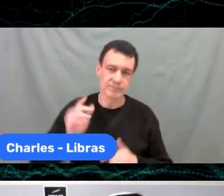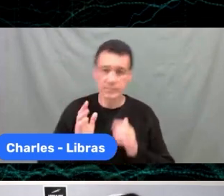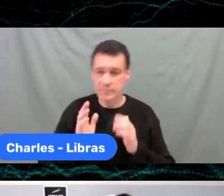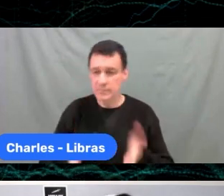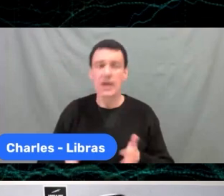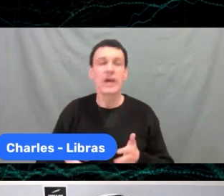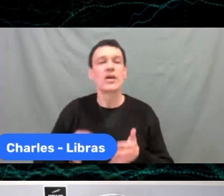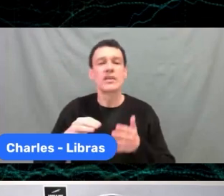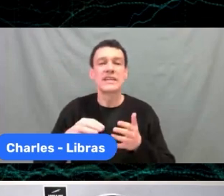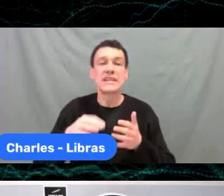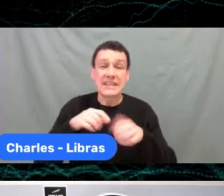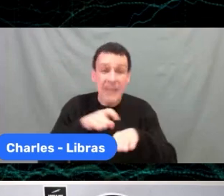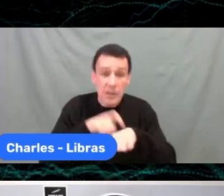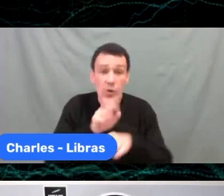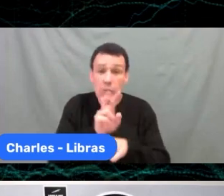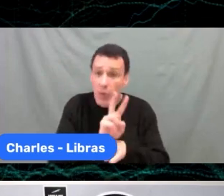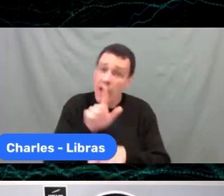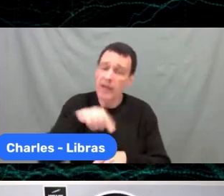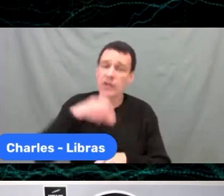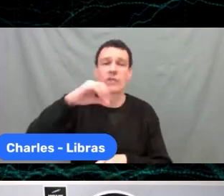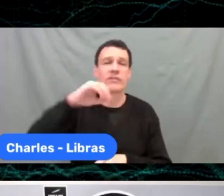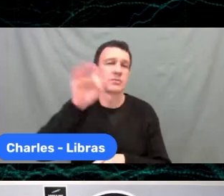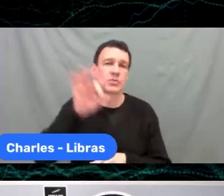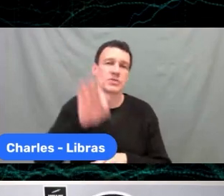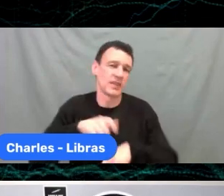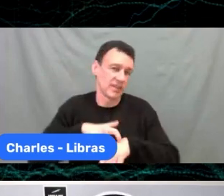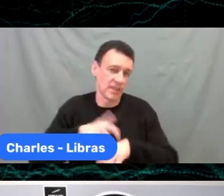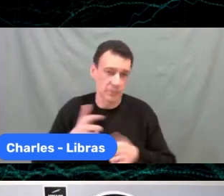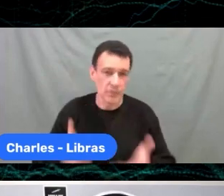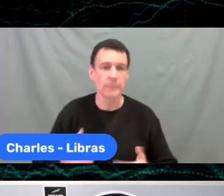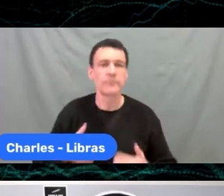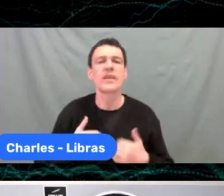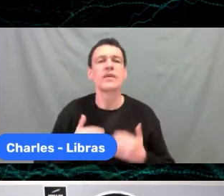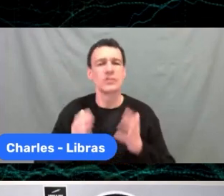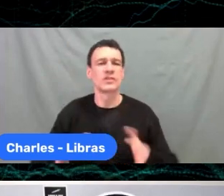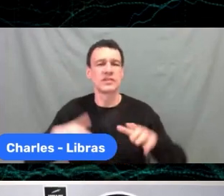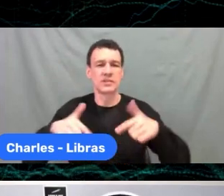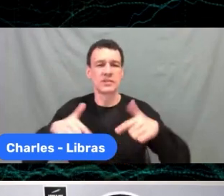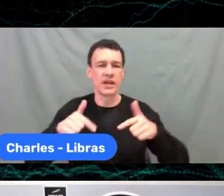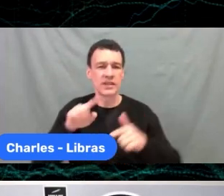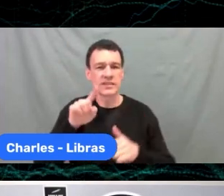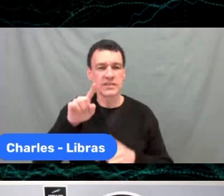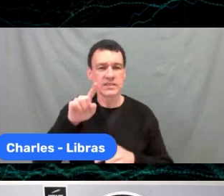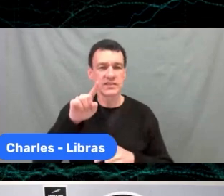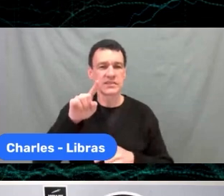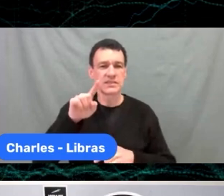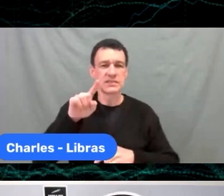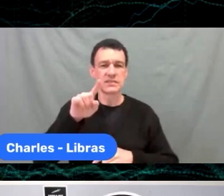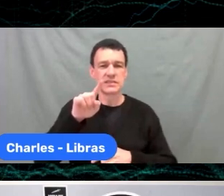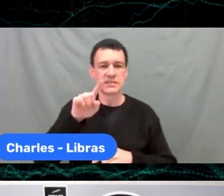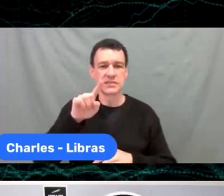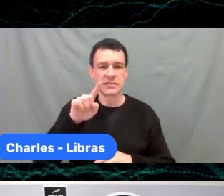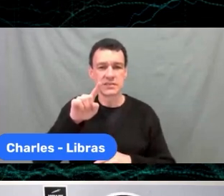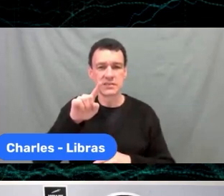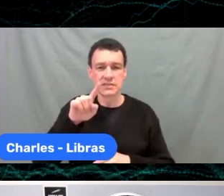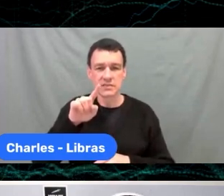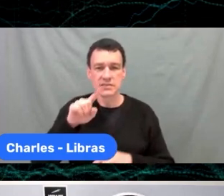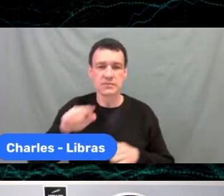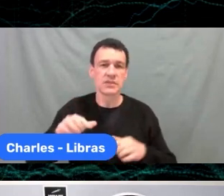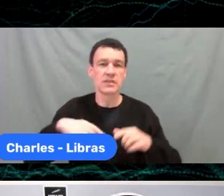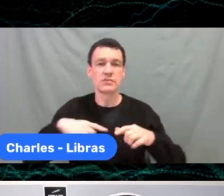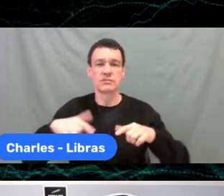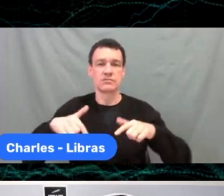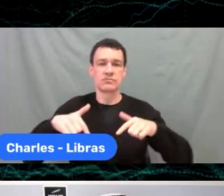tempo que eu trabalho, tá? Então, eu mexo pesadamente com os ABX, então toda a minha carreira foi nisso. E atualmente, eu tô trabalhando como monitor Intuza de